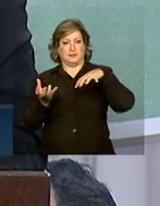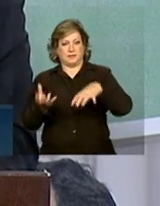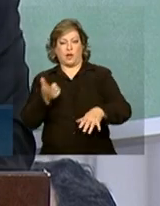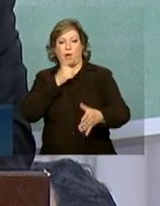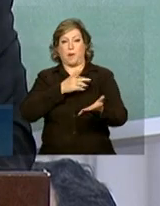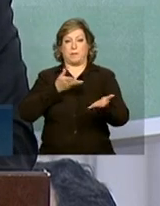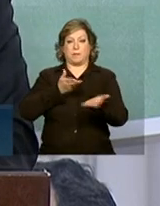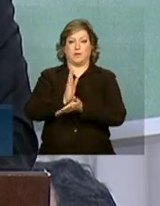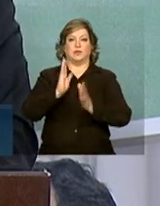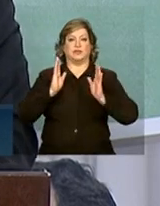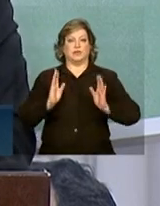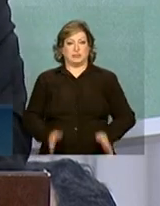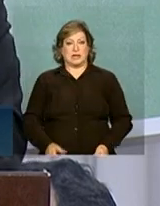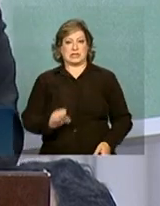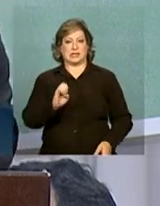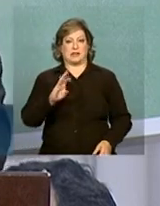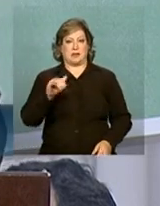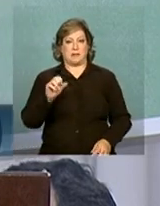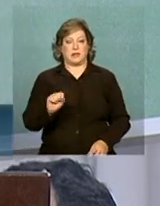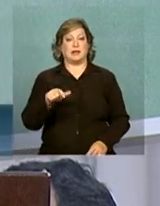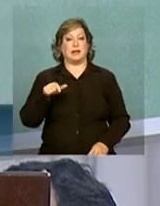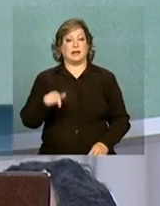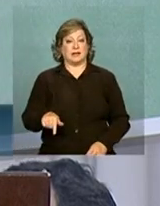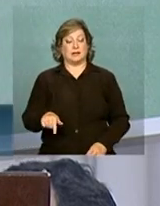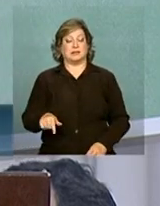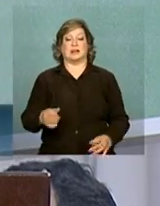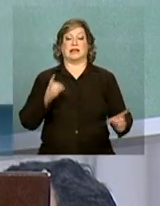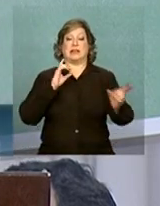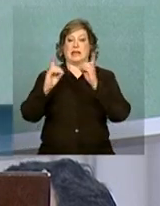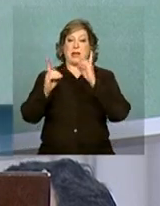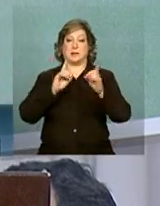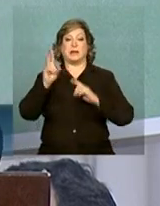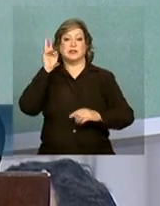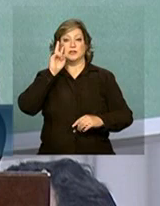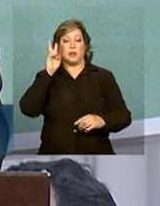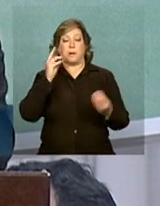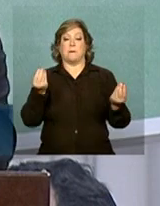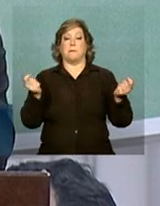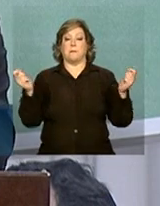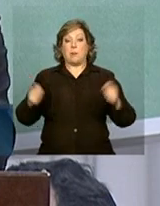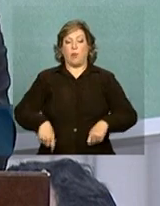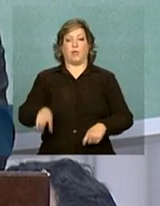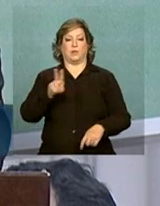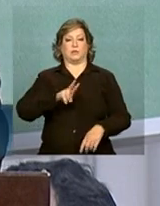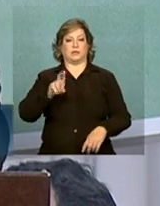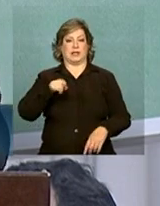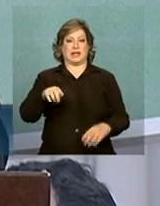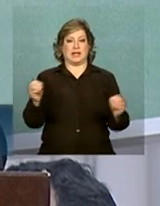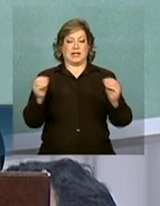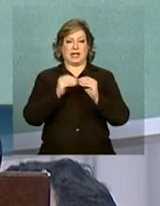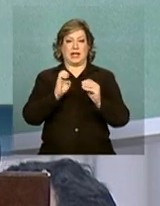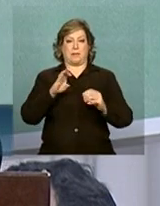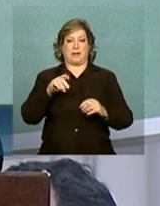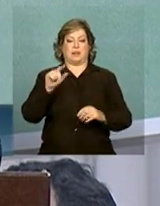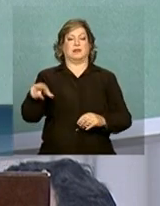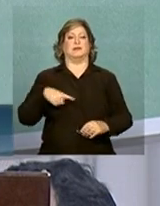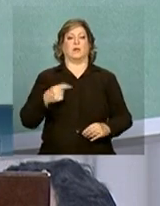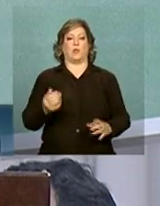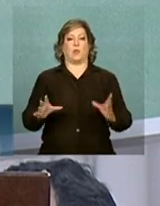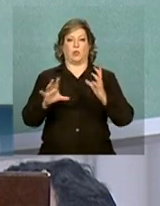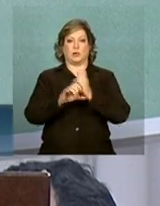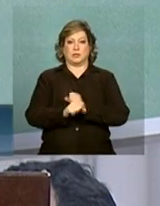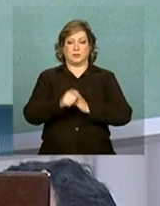no momento de sanção, e esse debate sobre podermos usarmos as emendas do orçamento impositivo para as ações